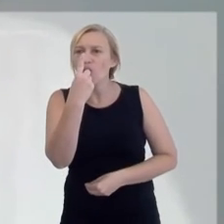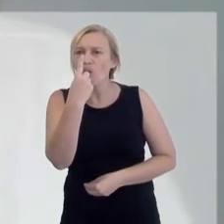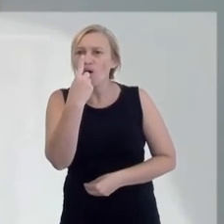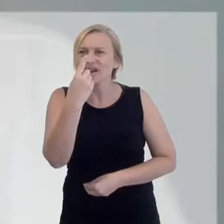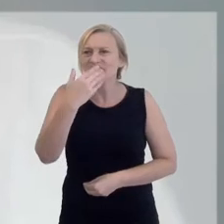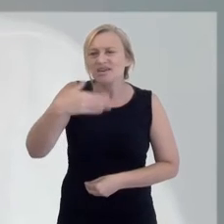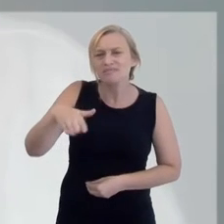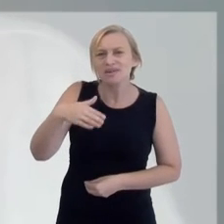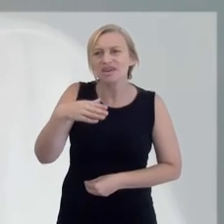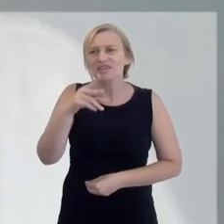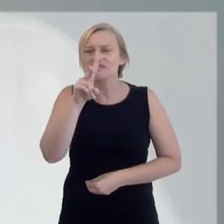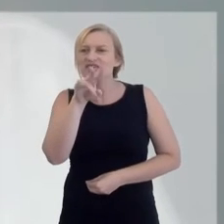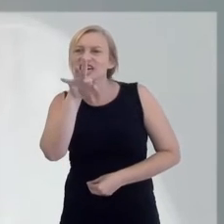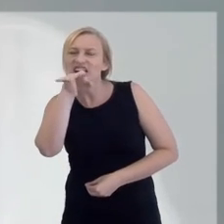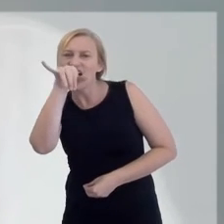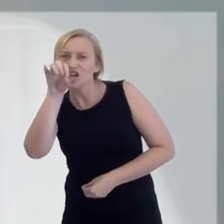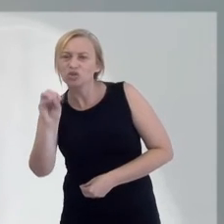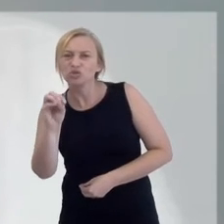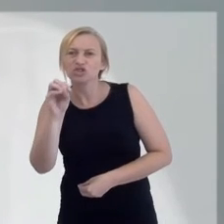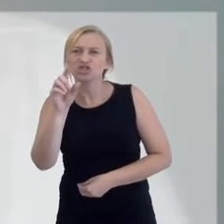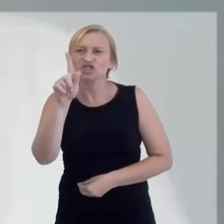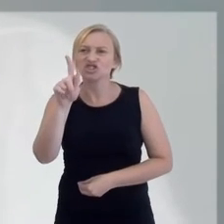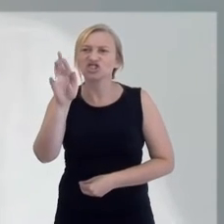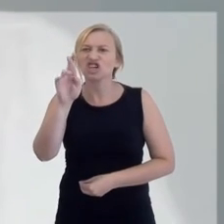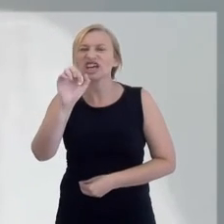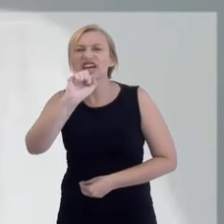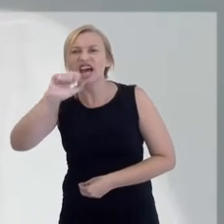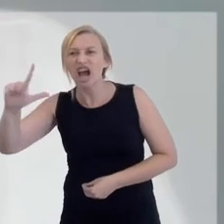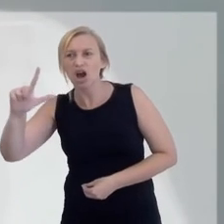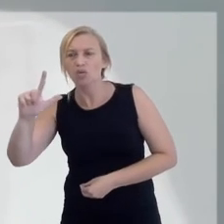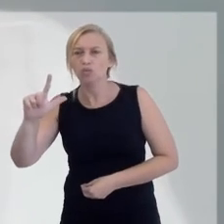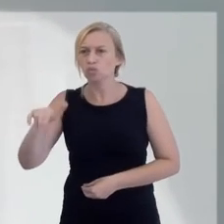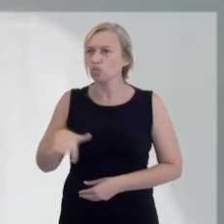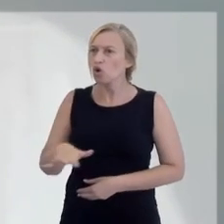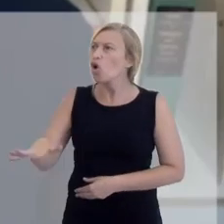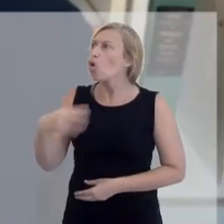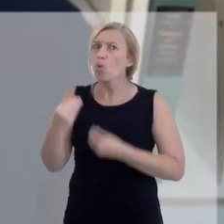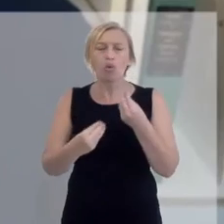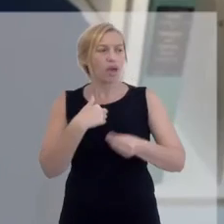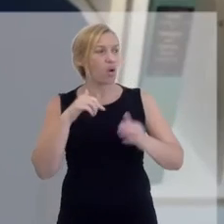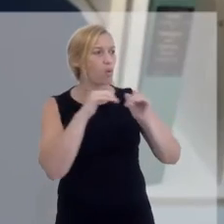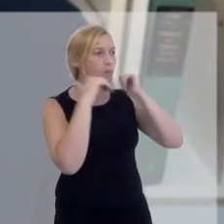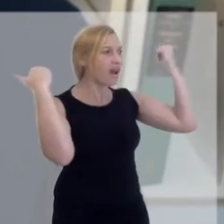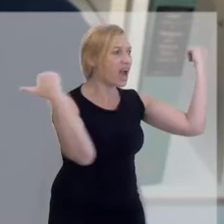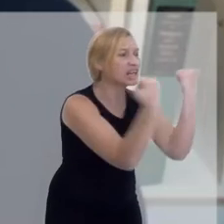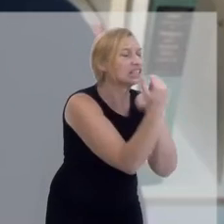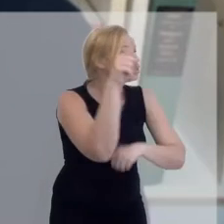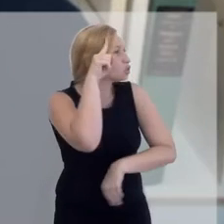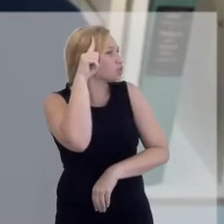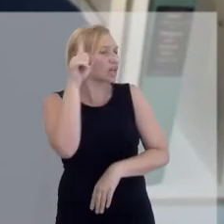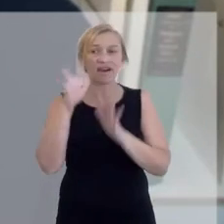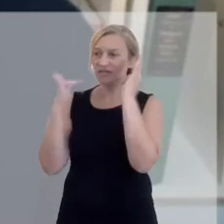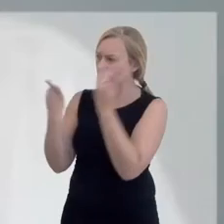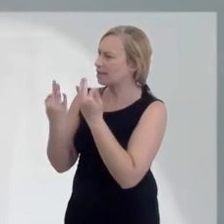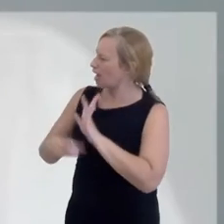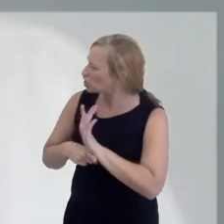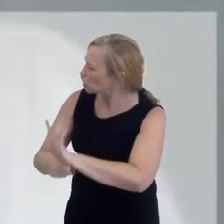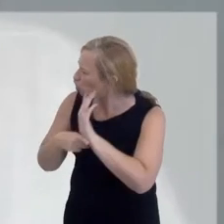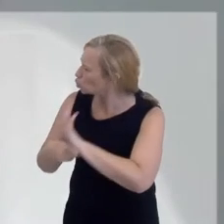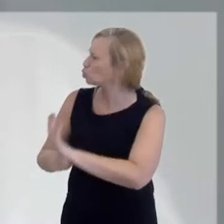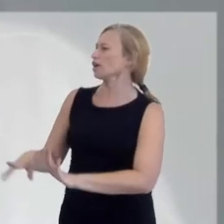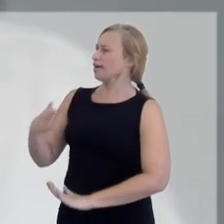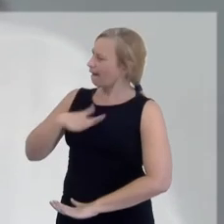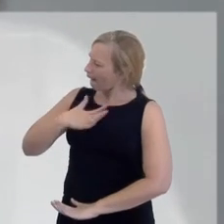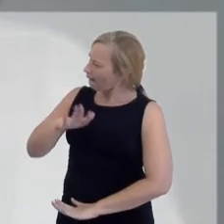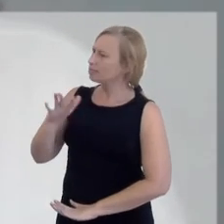Geral. Não moro na comunidade, mas no bairro. Como é que eu vou para o Maracanã todo dia? E aí a família falou, não, a gente dá um